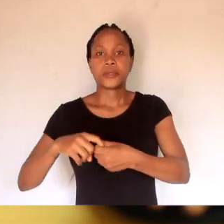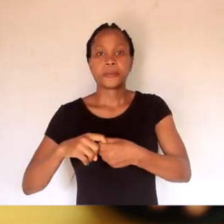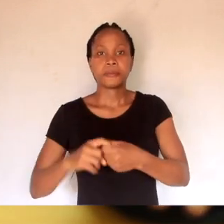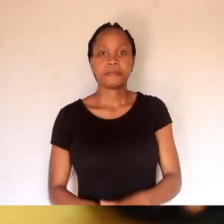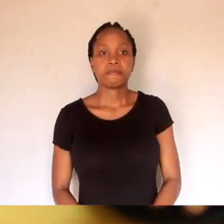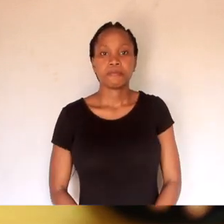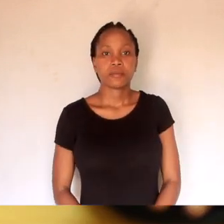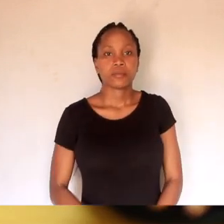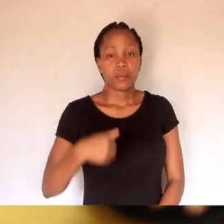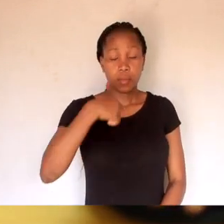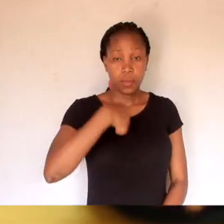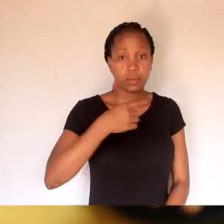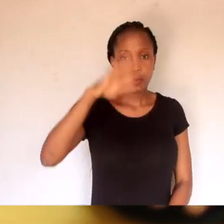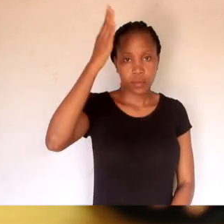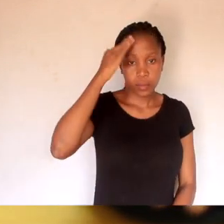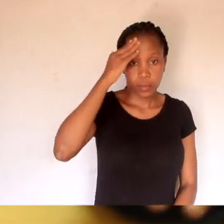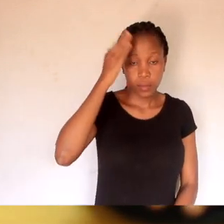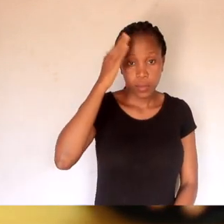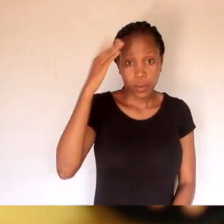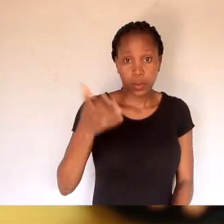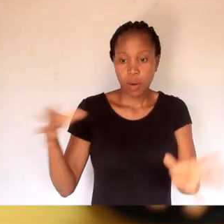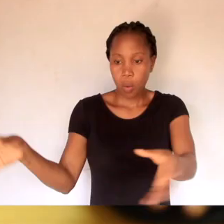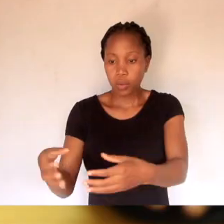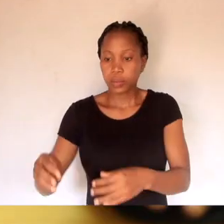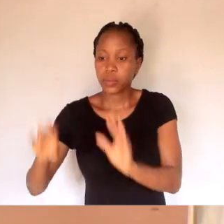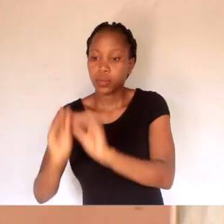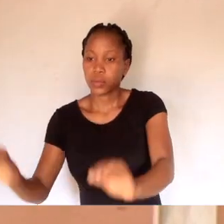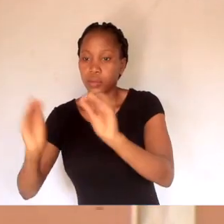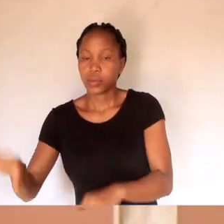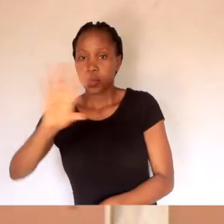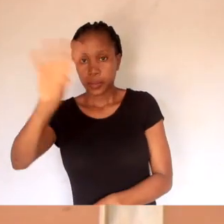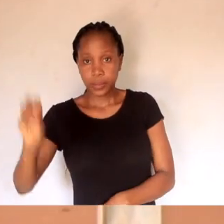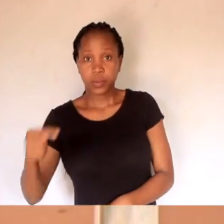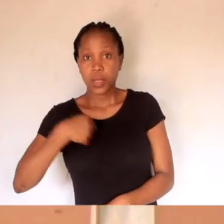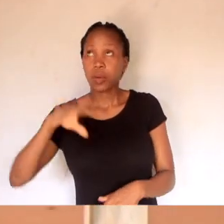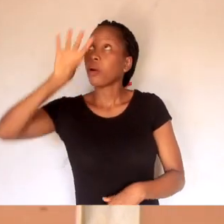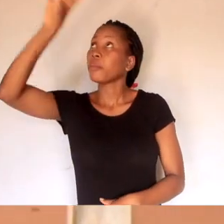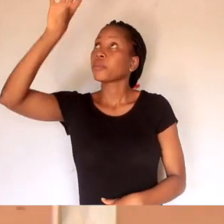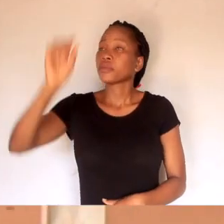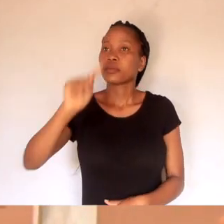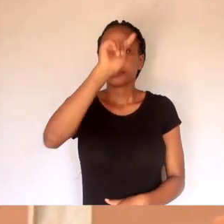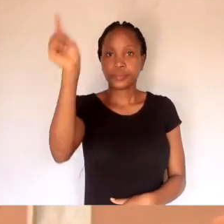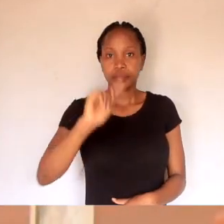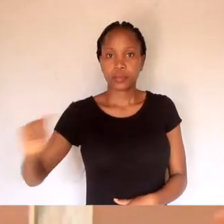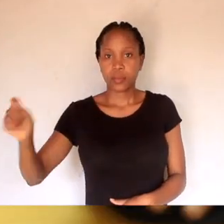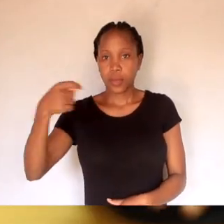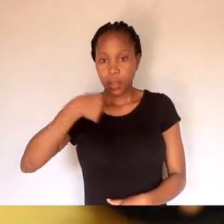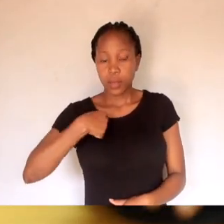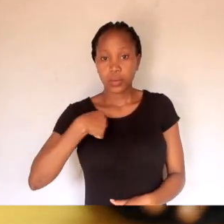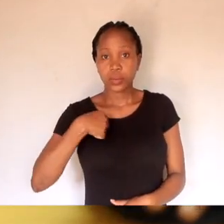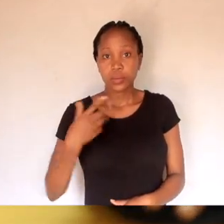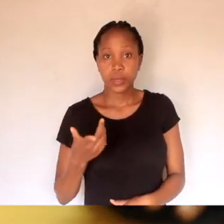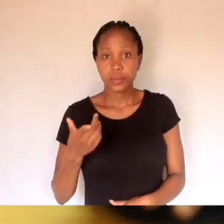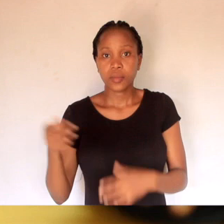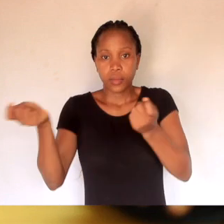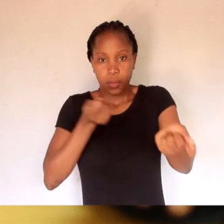o Movimento Educação para Todos, eu estava na Zambésia e lá era chefiada por a Liga de